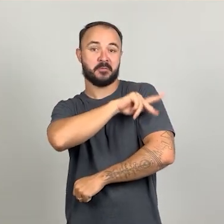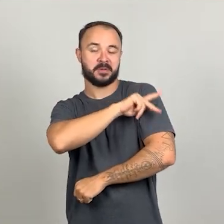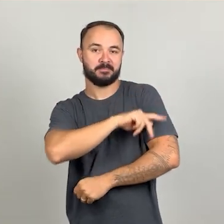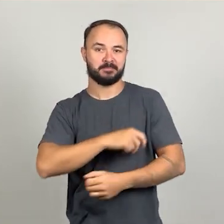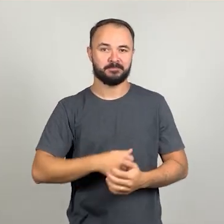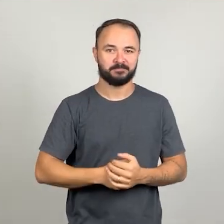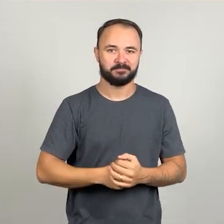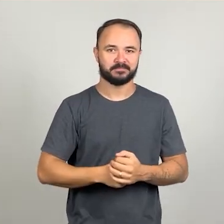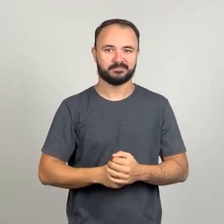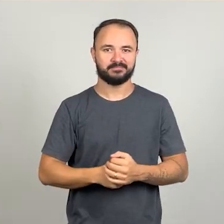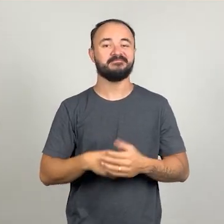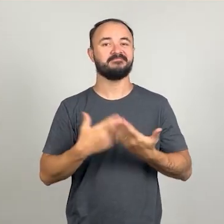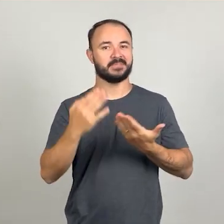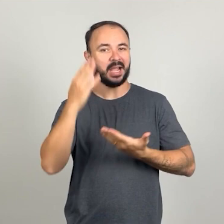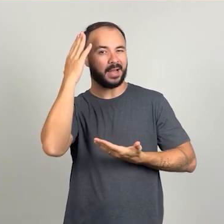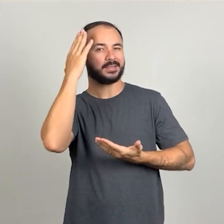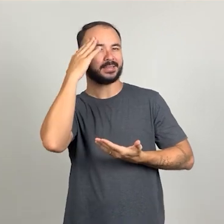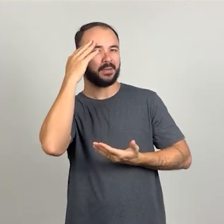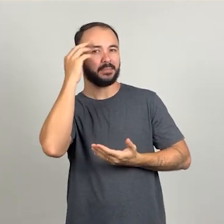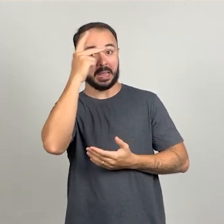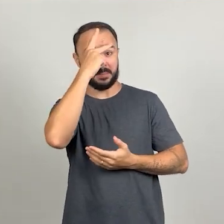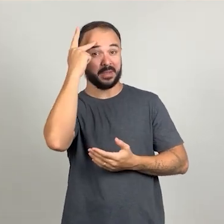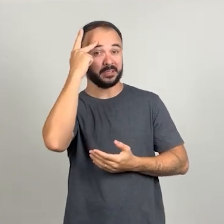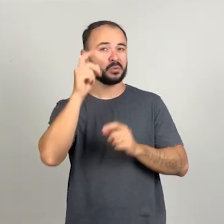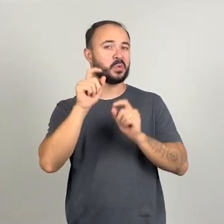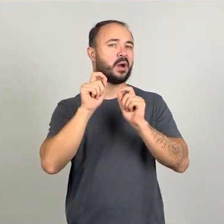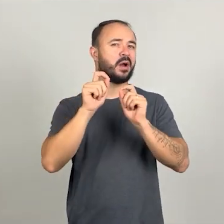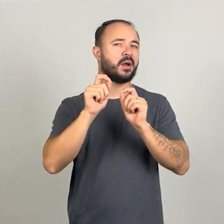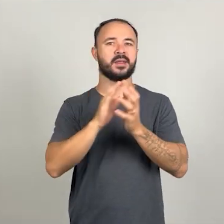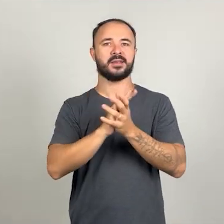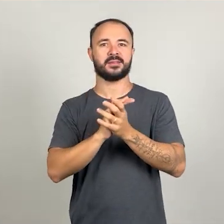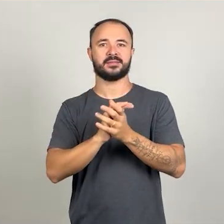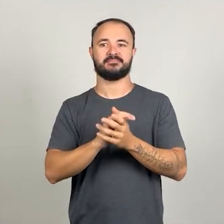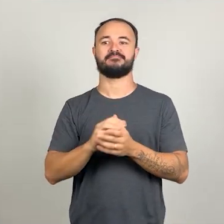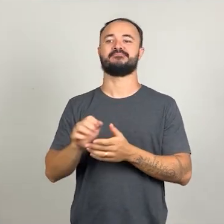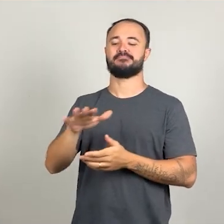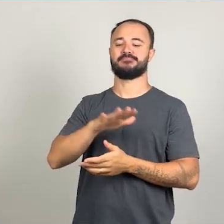E sabe quem que estava no meio dessa estrada? A nossa cidade,